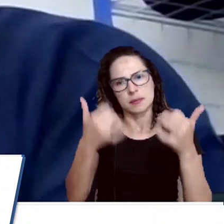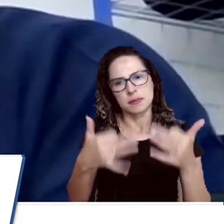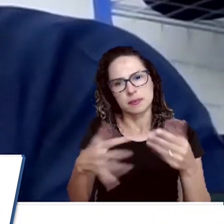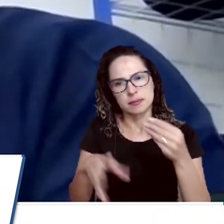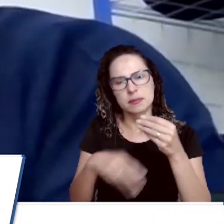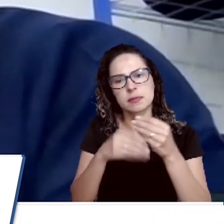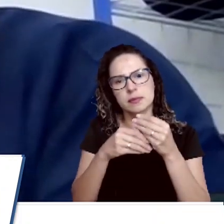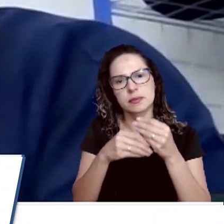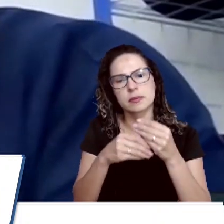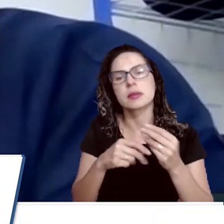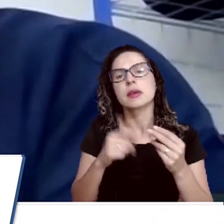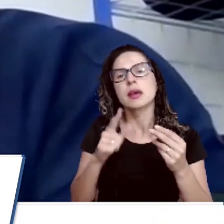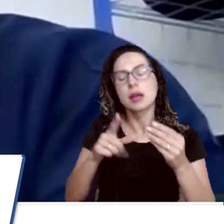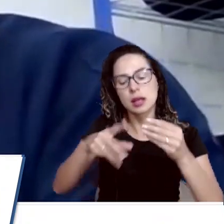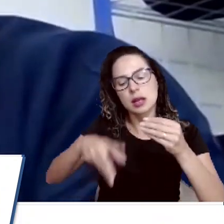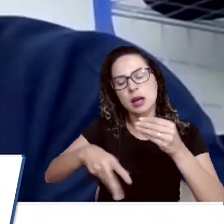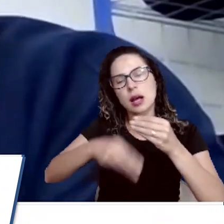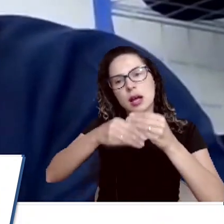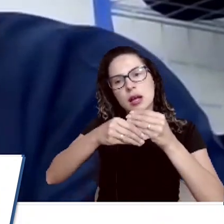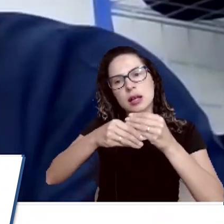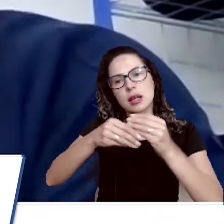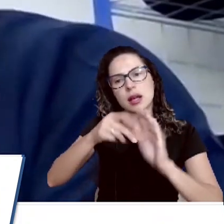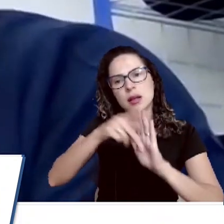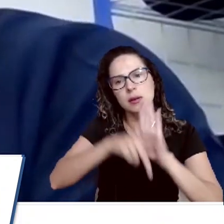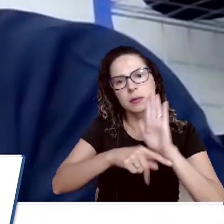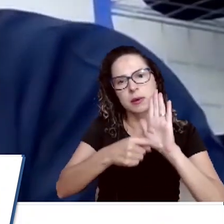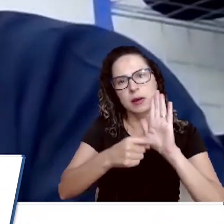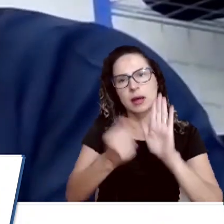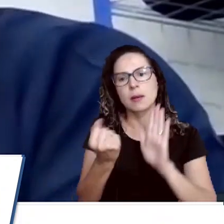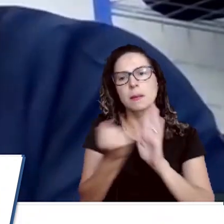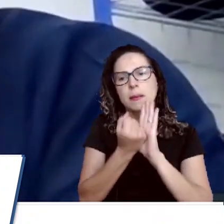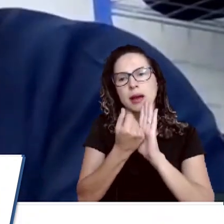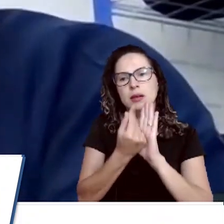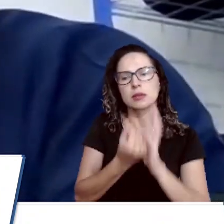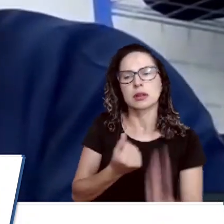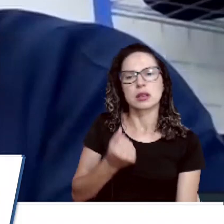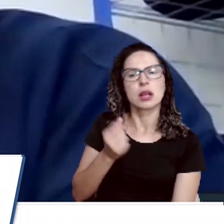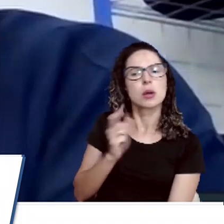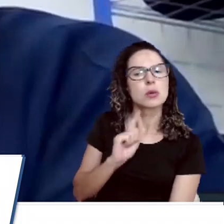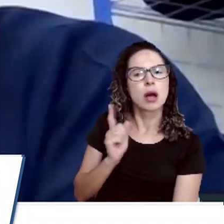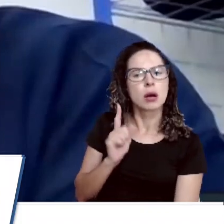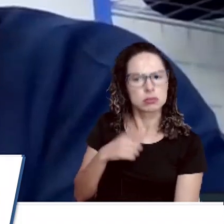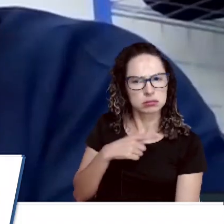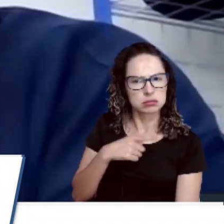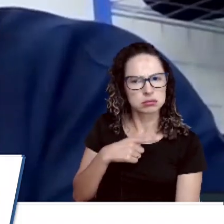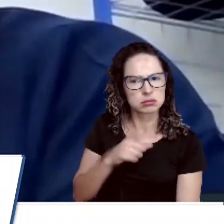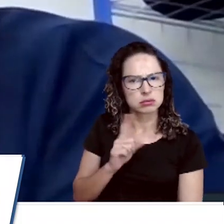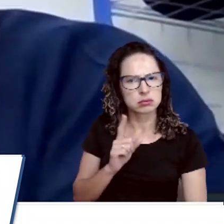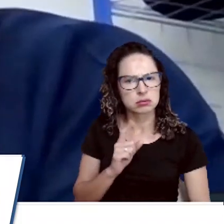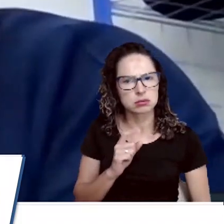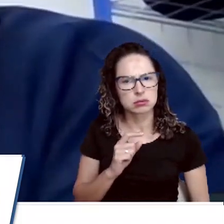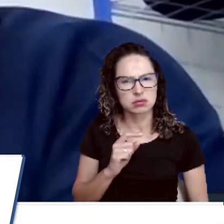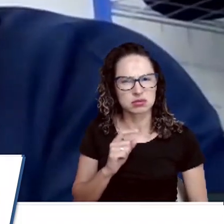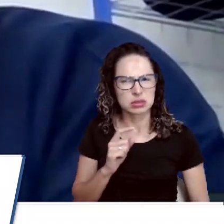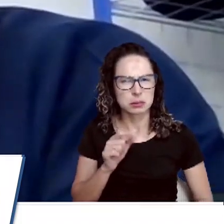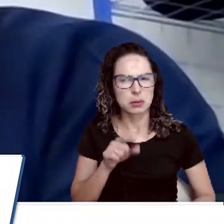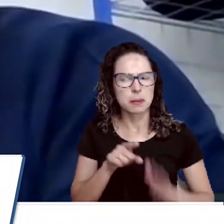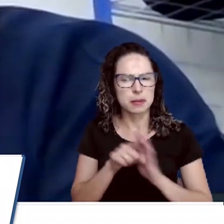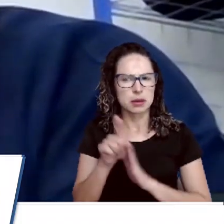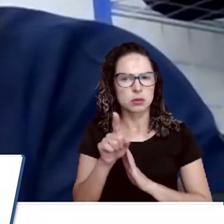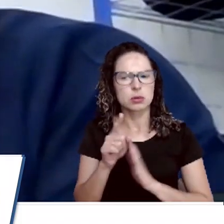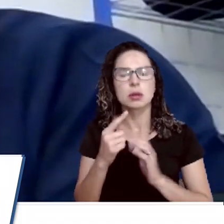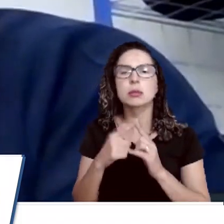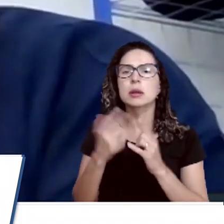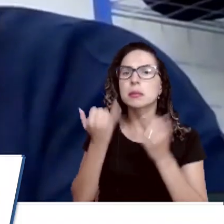Foi anexado ao projeto aí o impacto financeiro ou não? É uma questão de ordem, porque eu recebi a